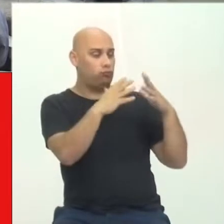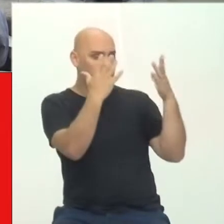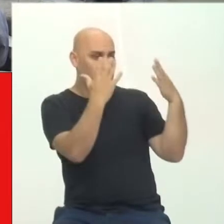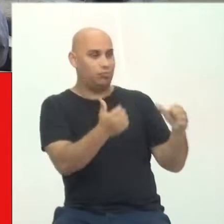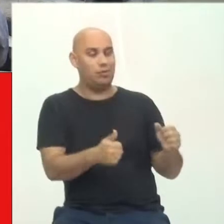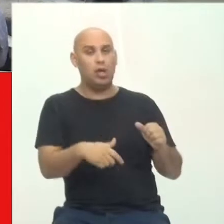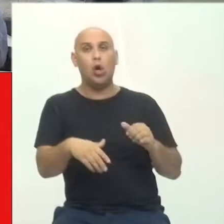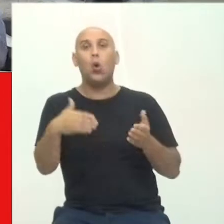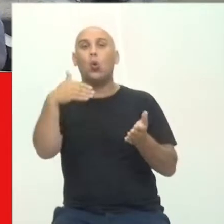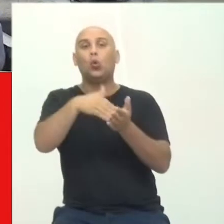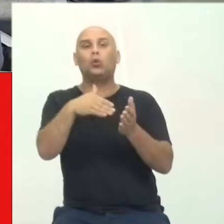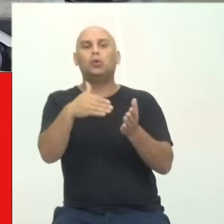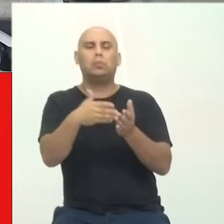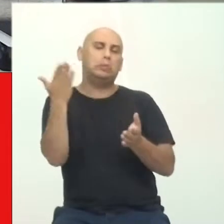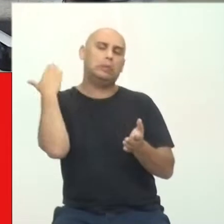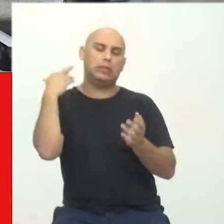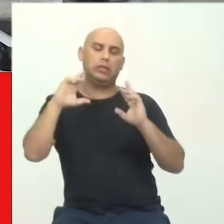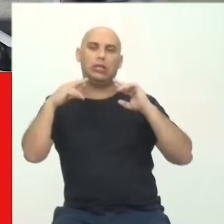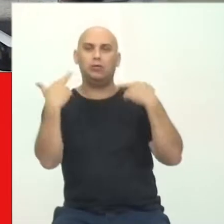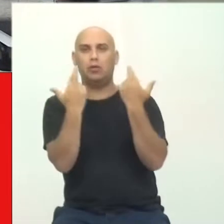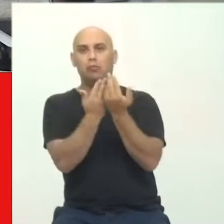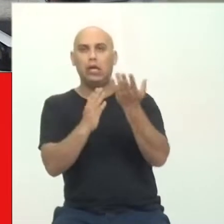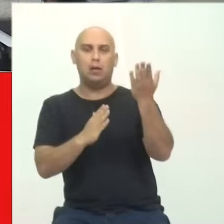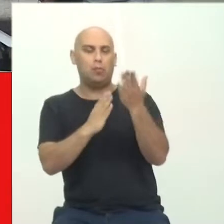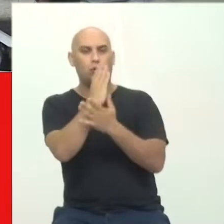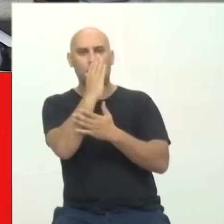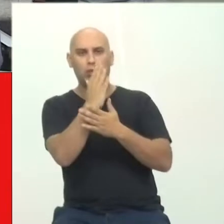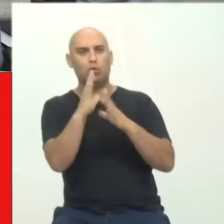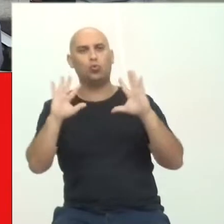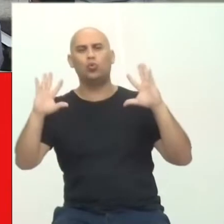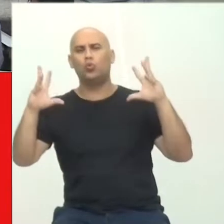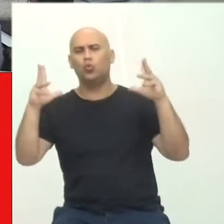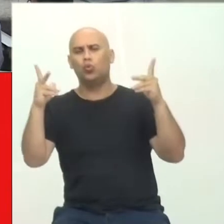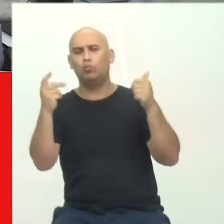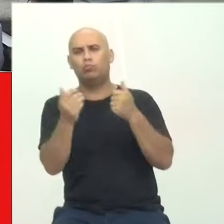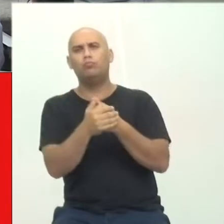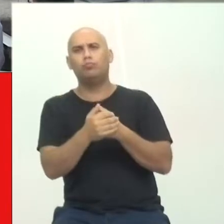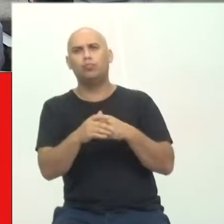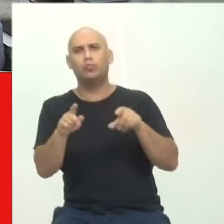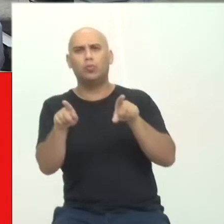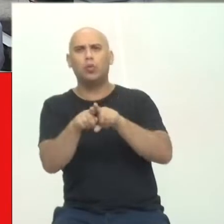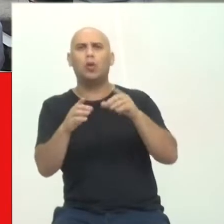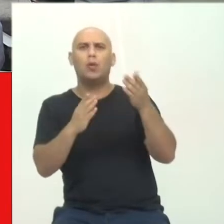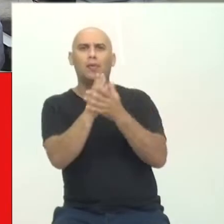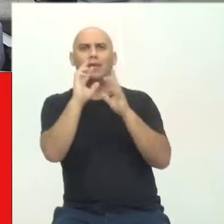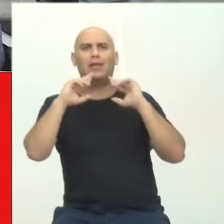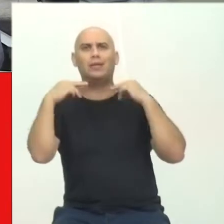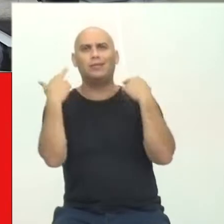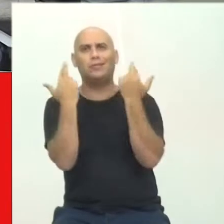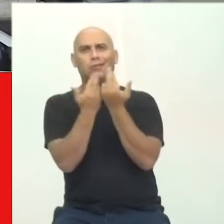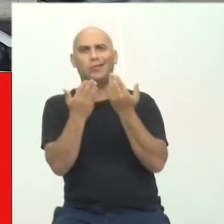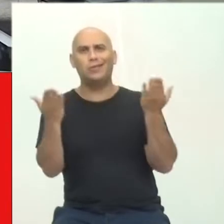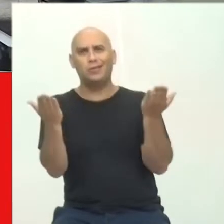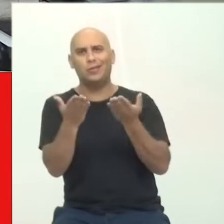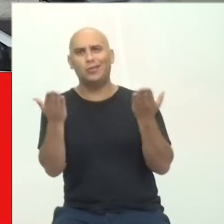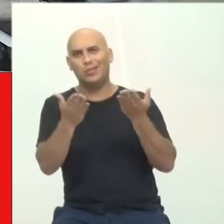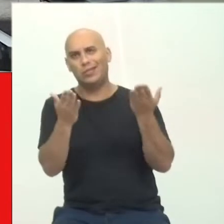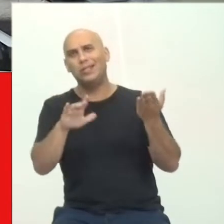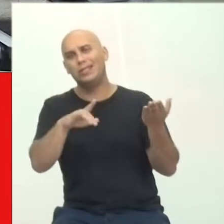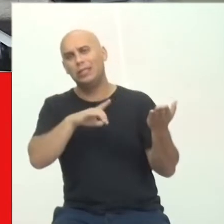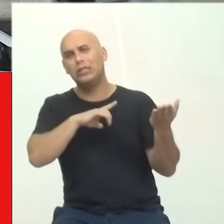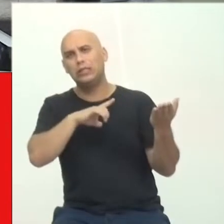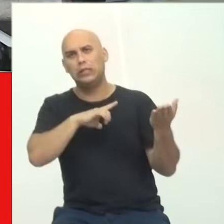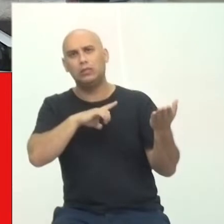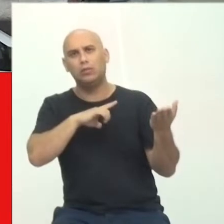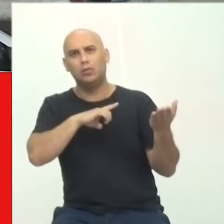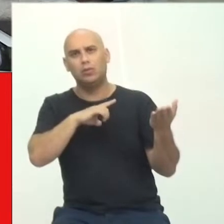reunião. Aprovado por unanimidade. Conforme ficou aprovado na nossa última reunião, hoje nós teríamos